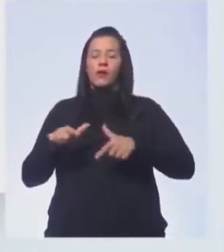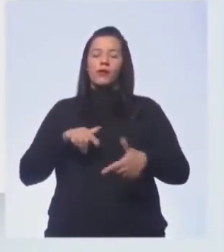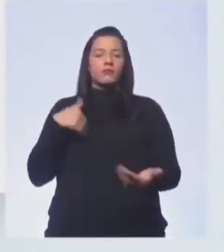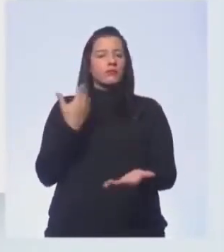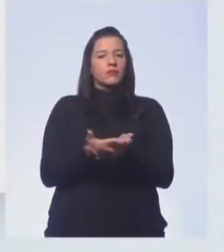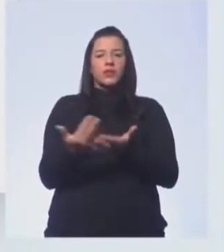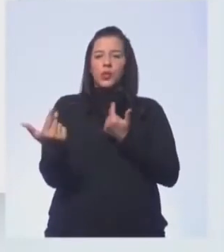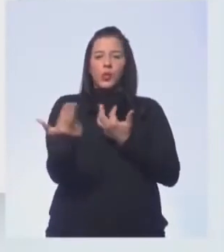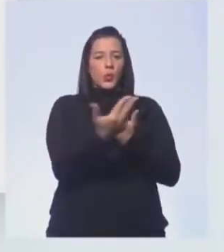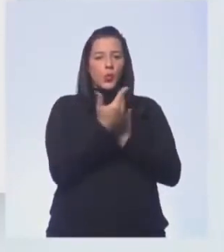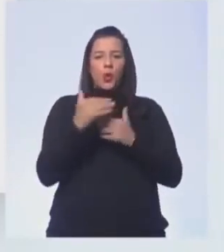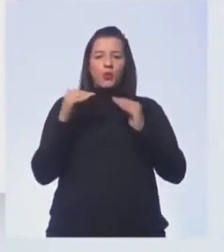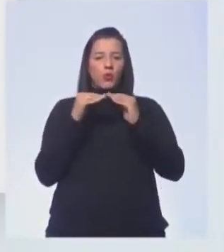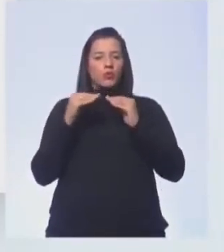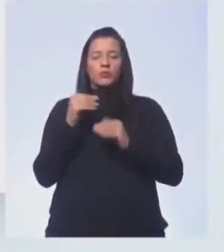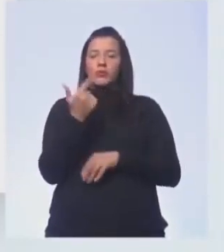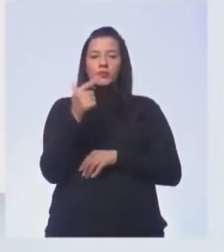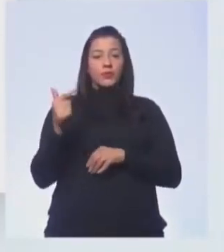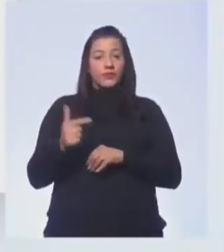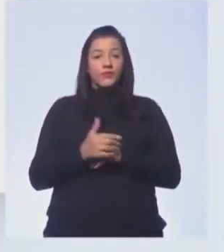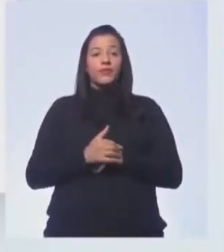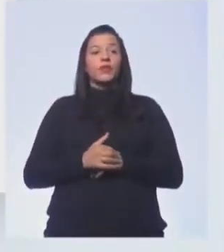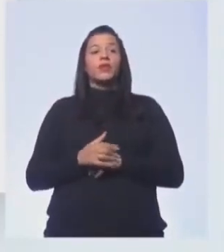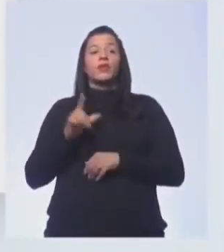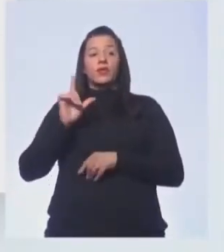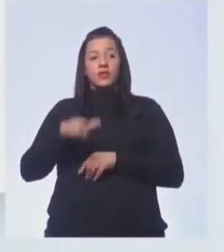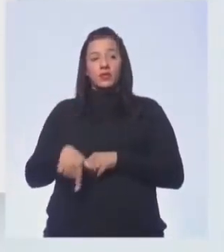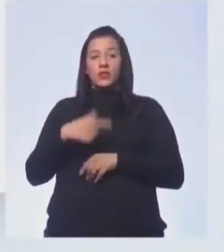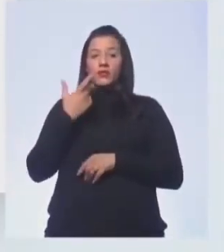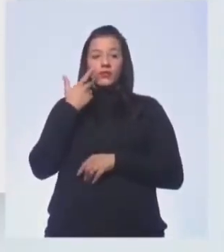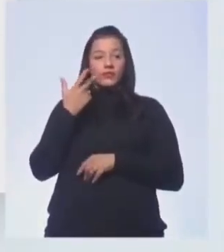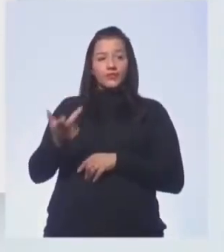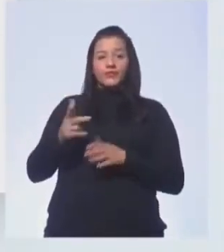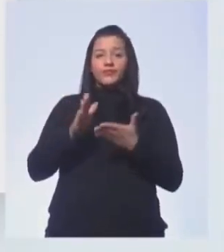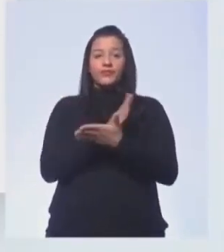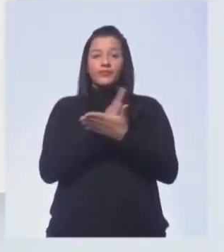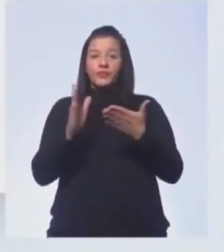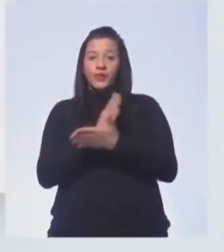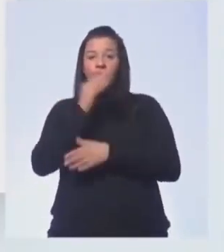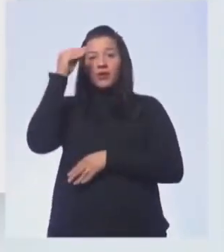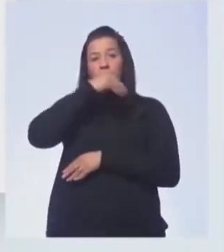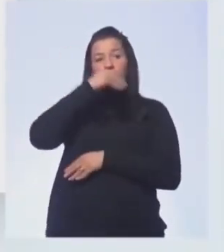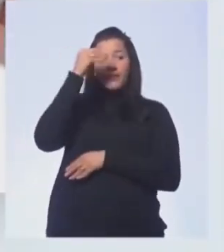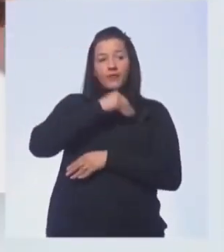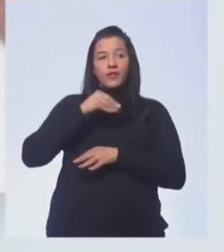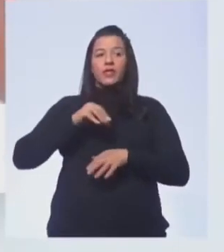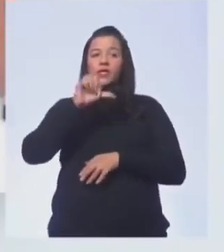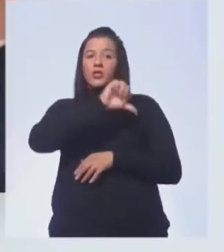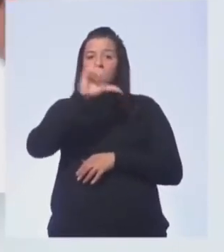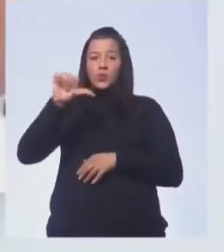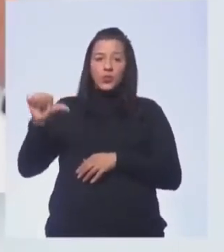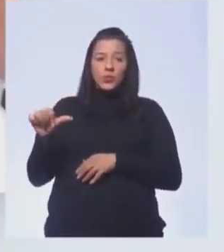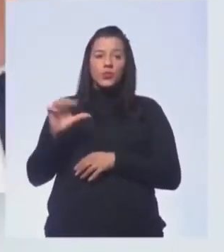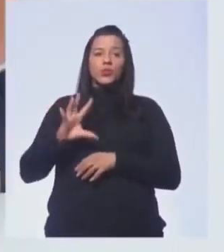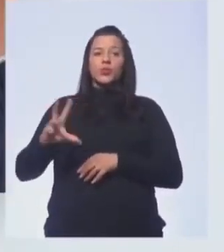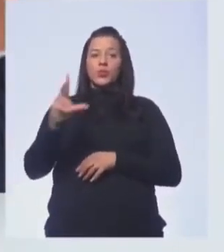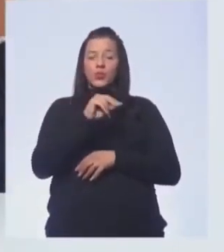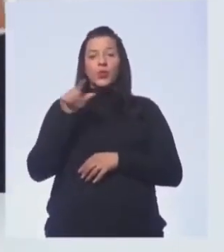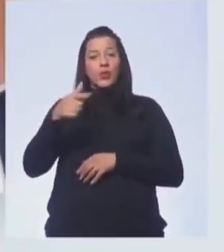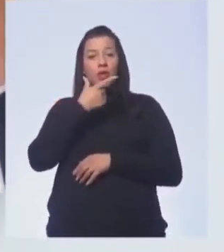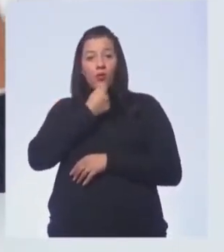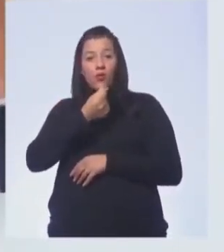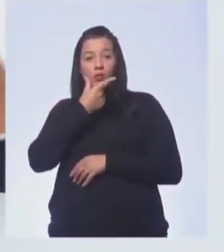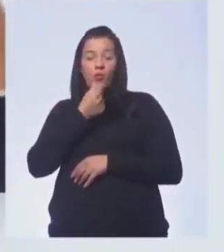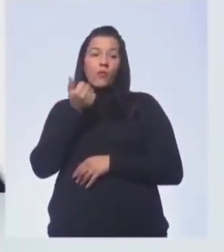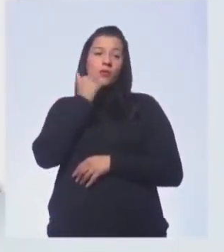chegou à mesma conclusão. Além das falhas metodológicas e a fraqueza dos resultados, Wakefield tentou emplacar